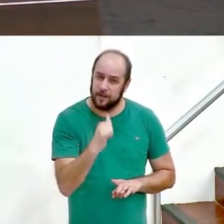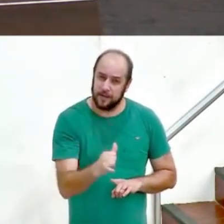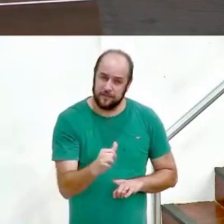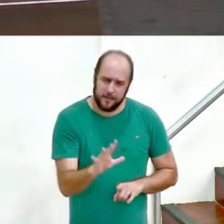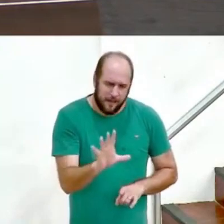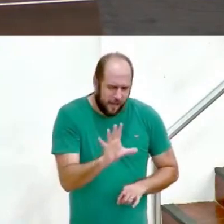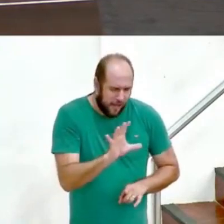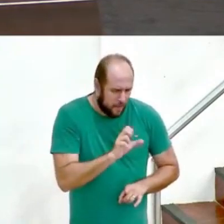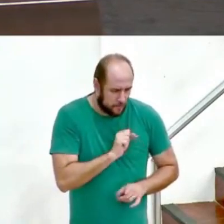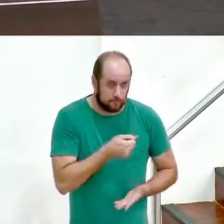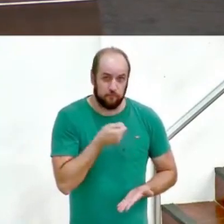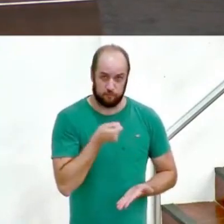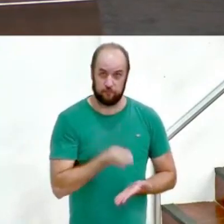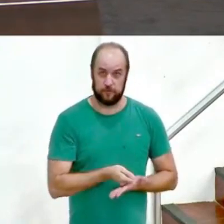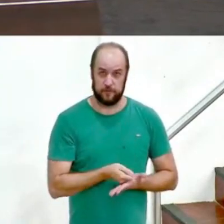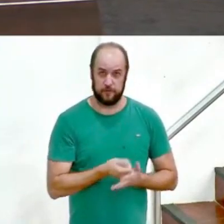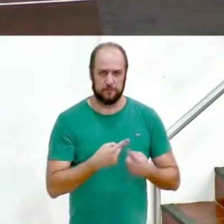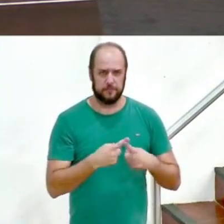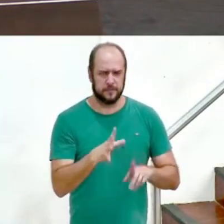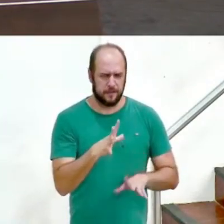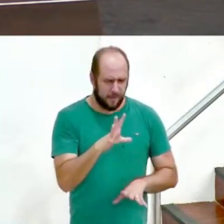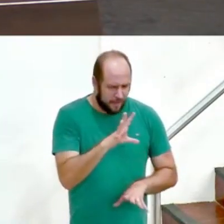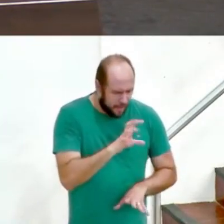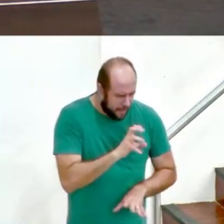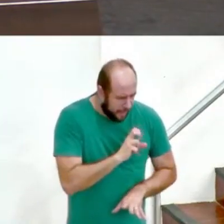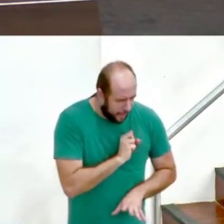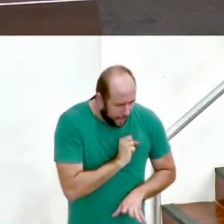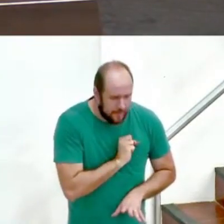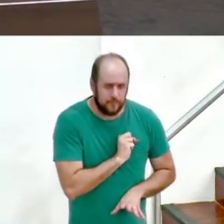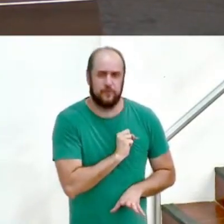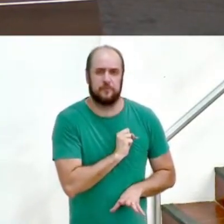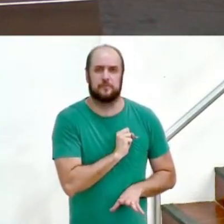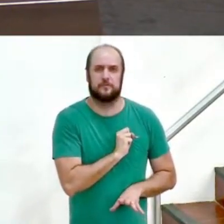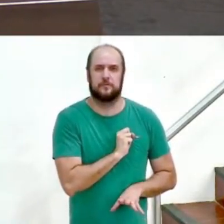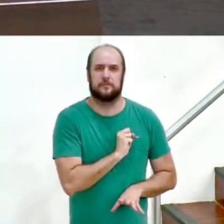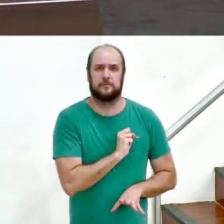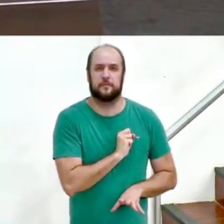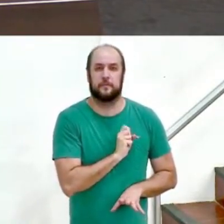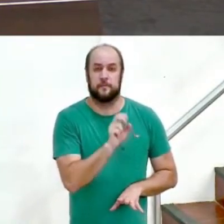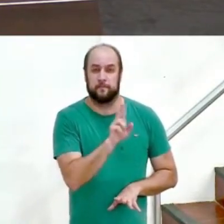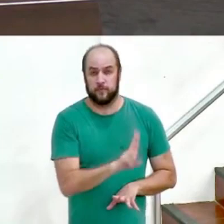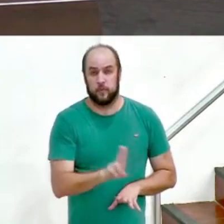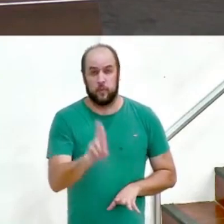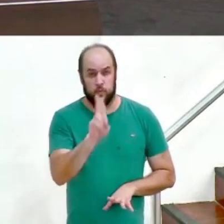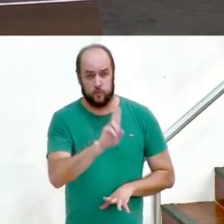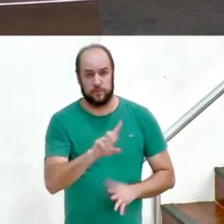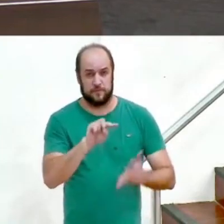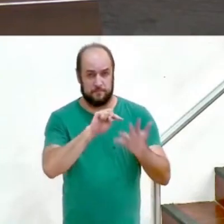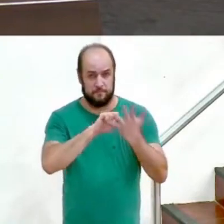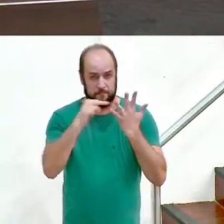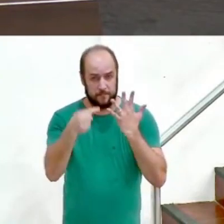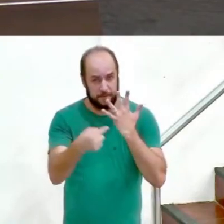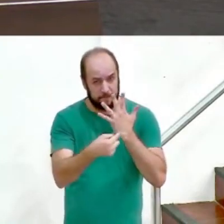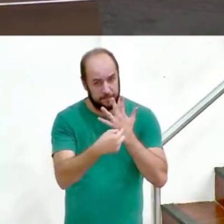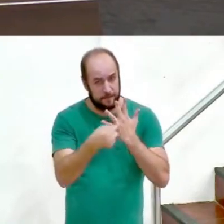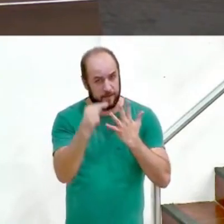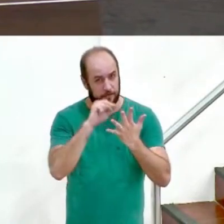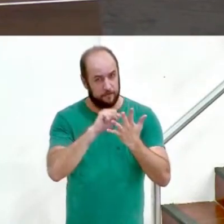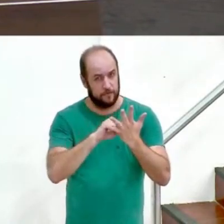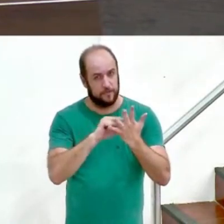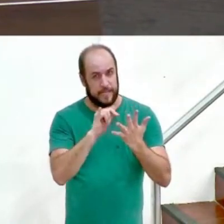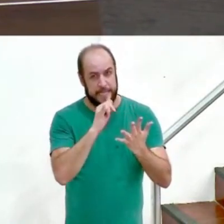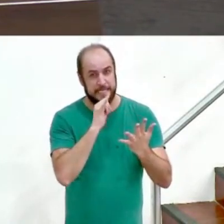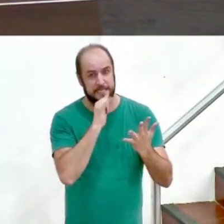graciosa, firme, mas graciosa. Usando ou utilizando-se de duas metáforas, de dois